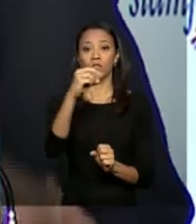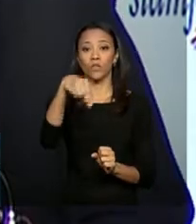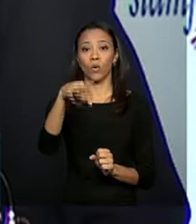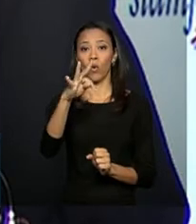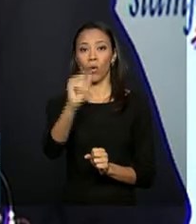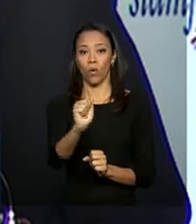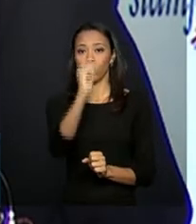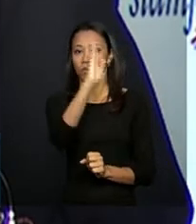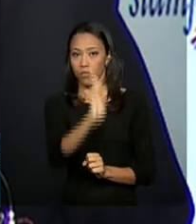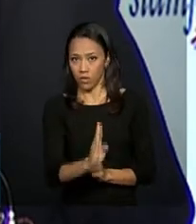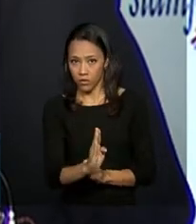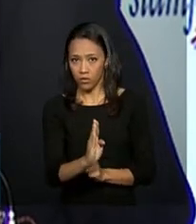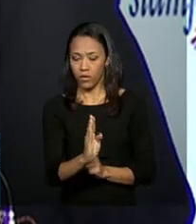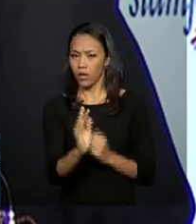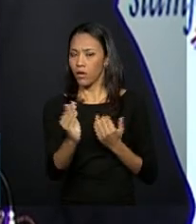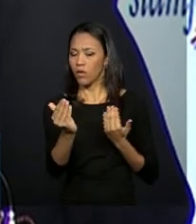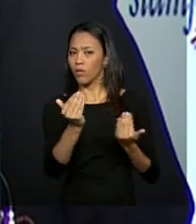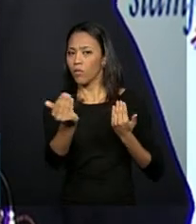em relação a